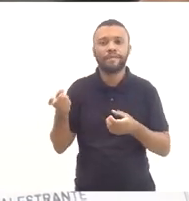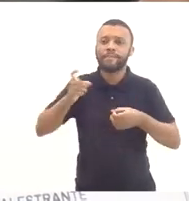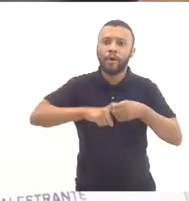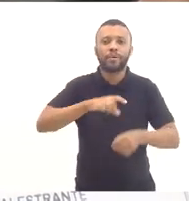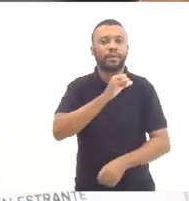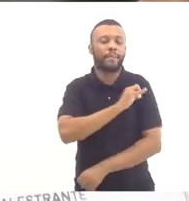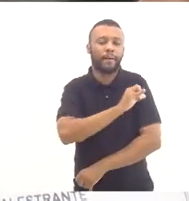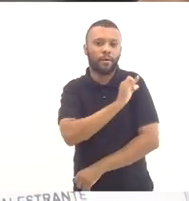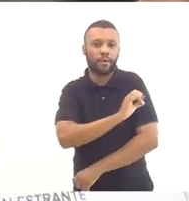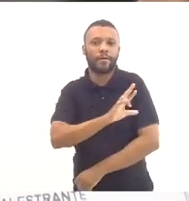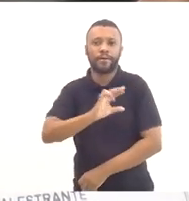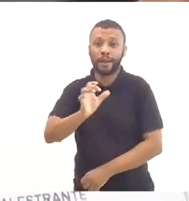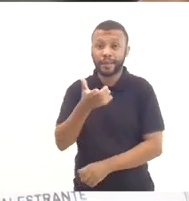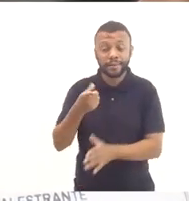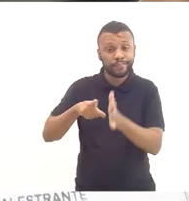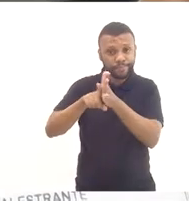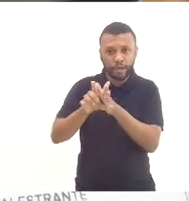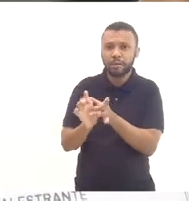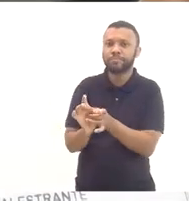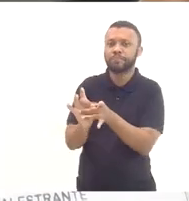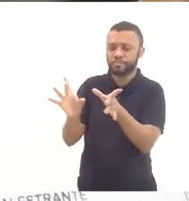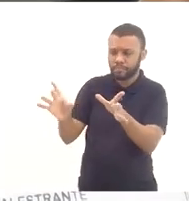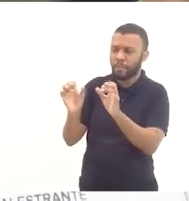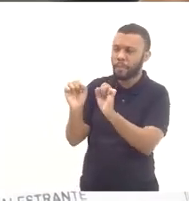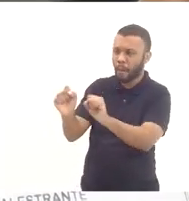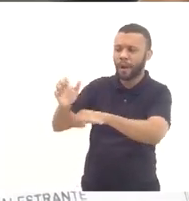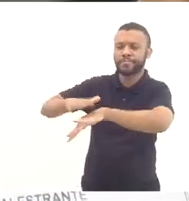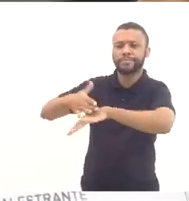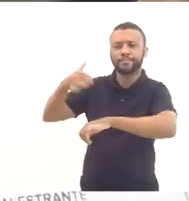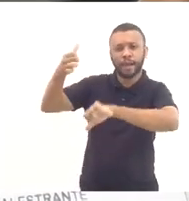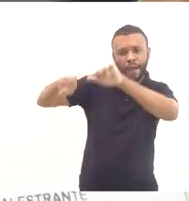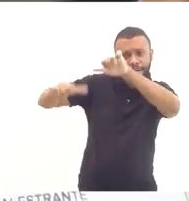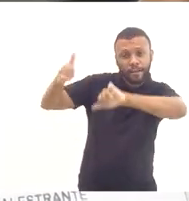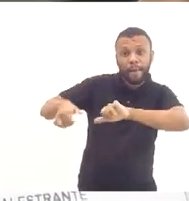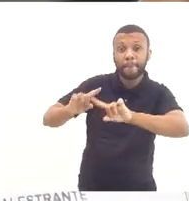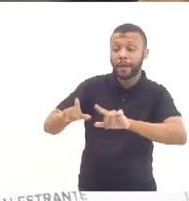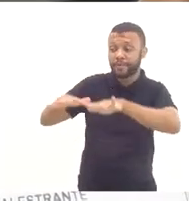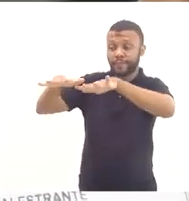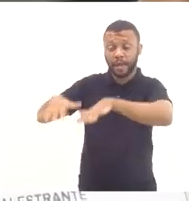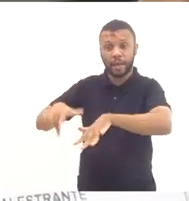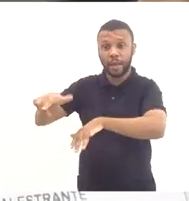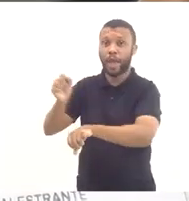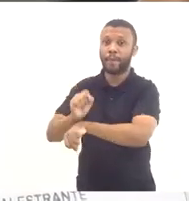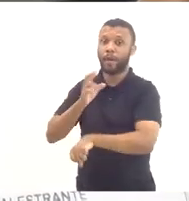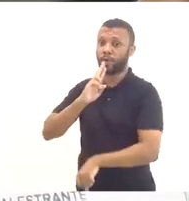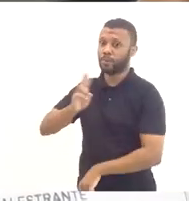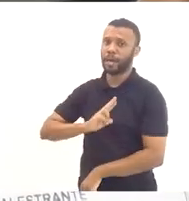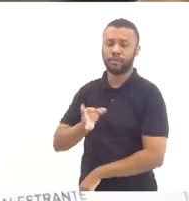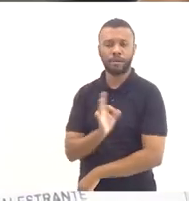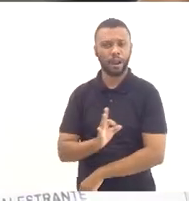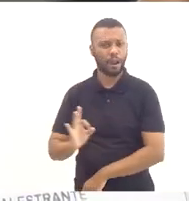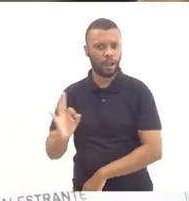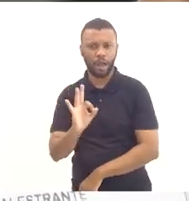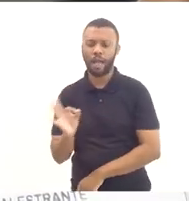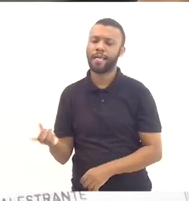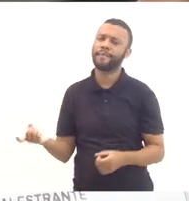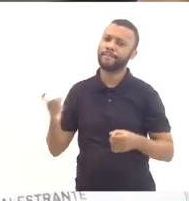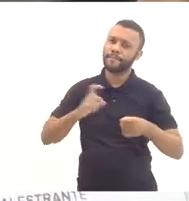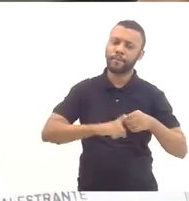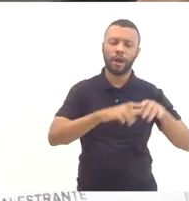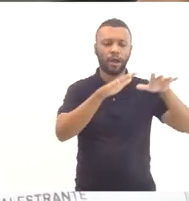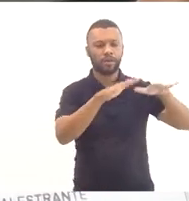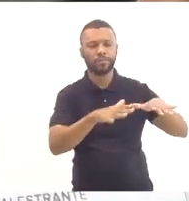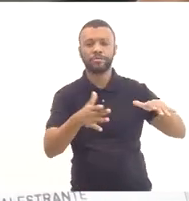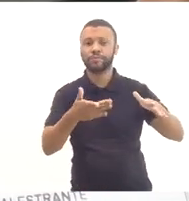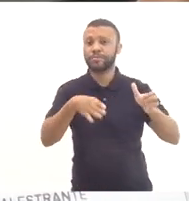Janeiro ela quis fazer uns exames até permitir que ela fizesse mas não quis manter e lá esperando o resultado e agora cheguei no